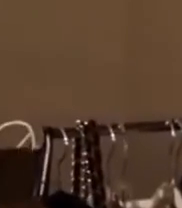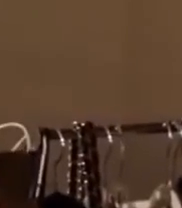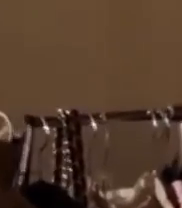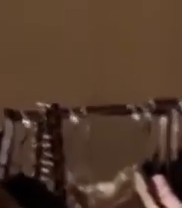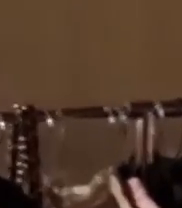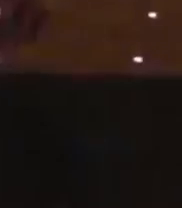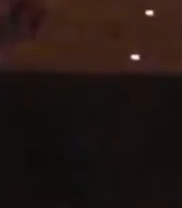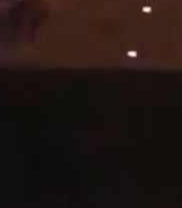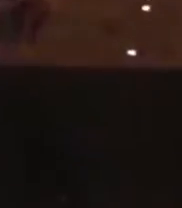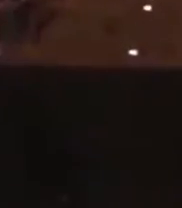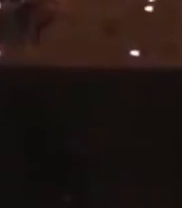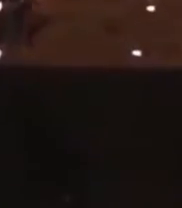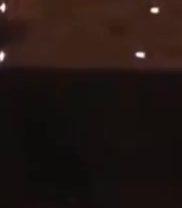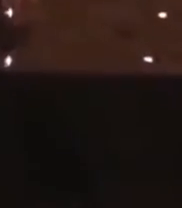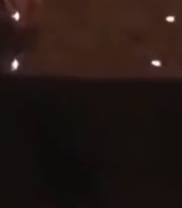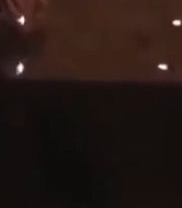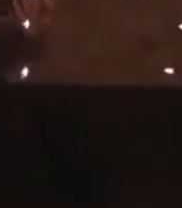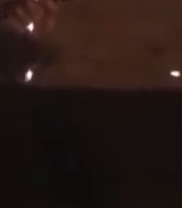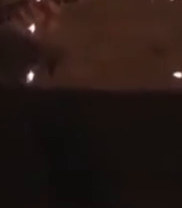Música